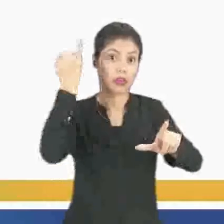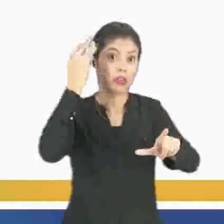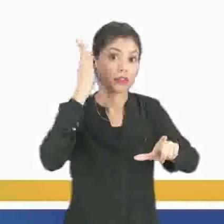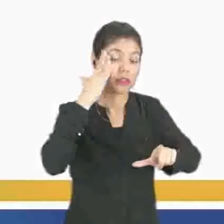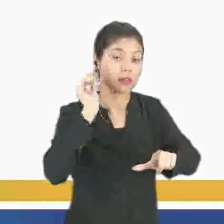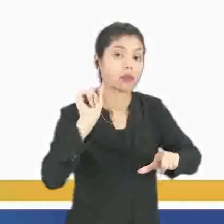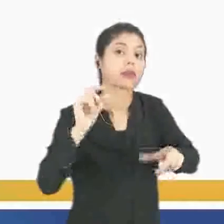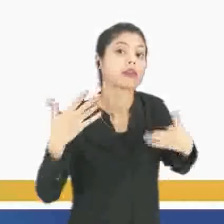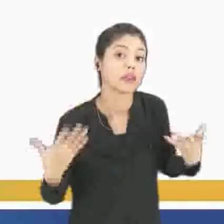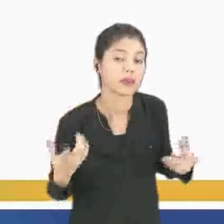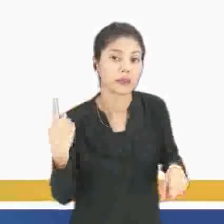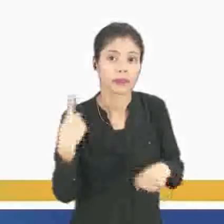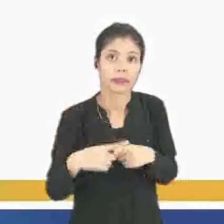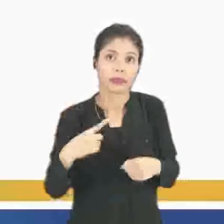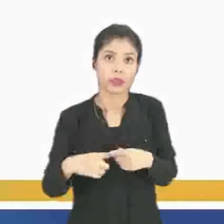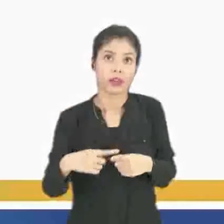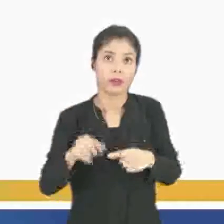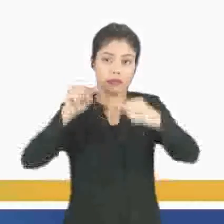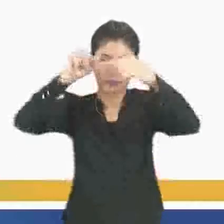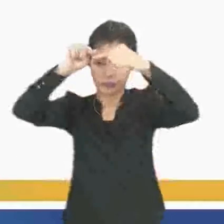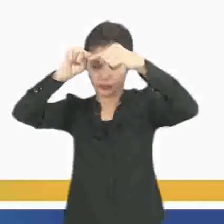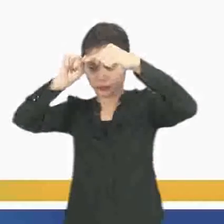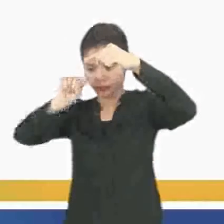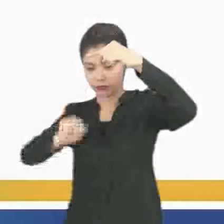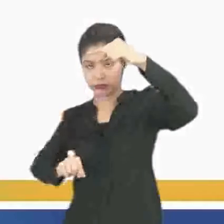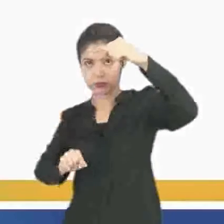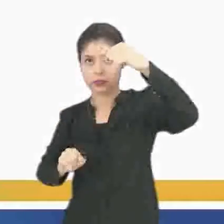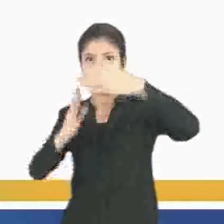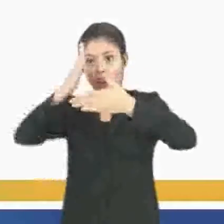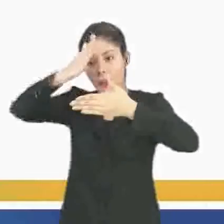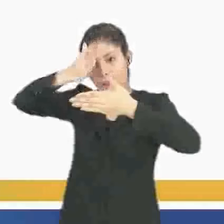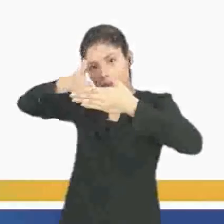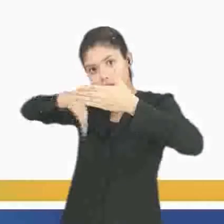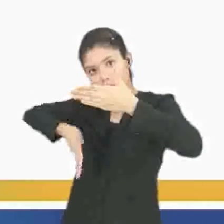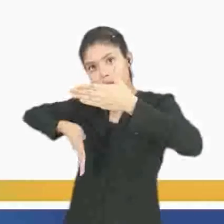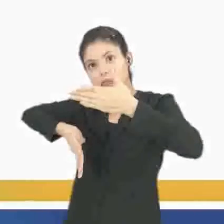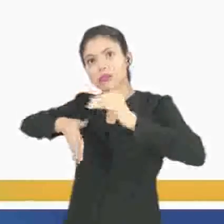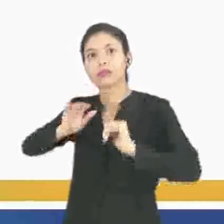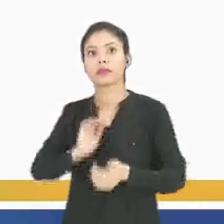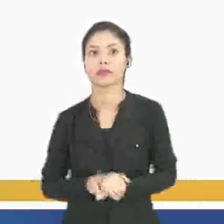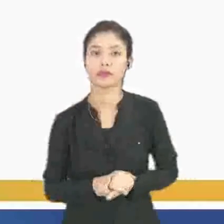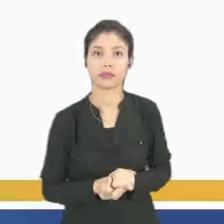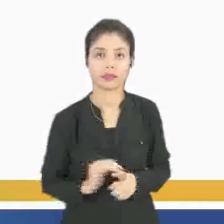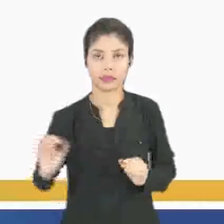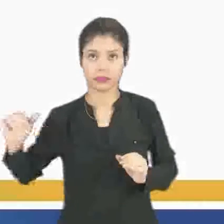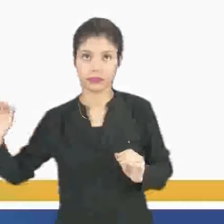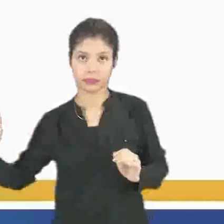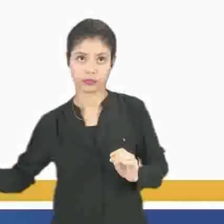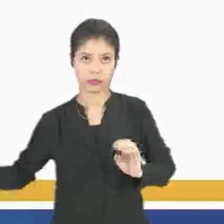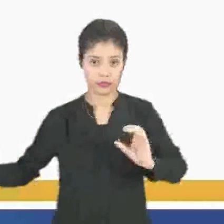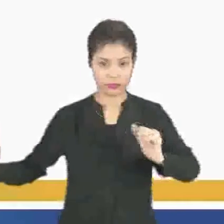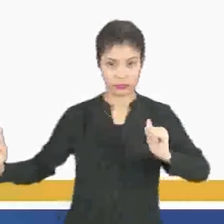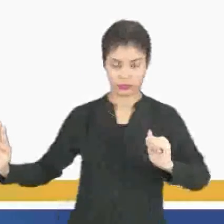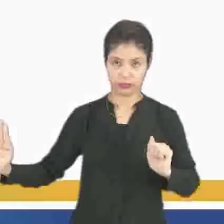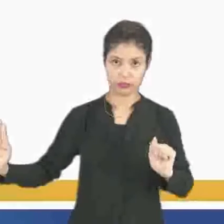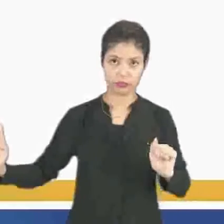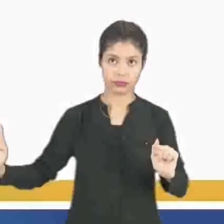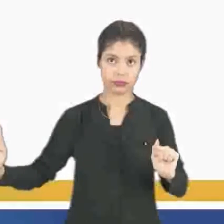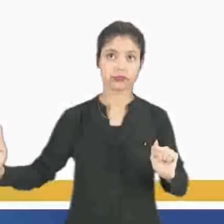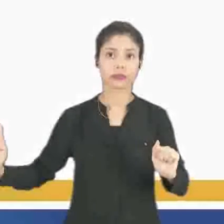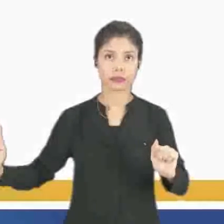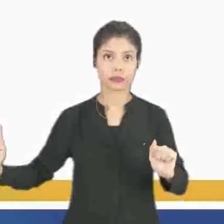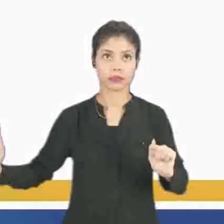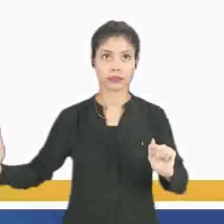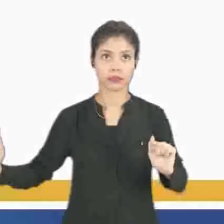nós, porque ele vai ser exatamente a metade desse segmento, aqui, com a metade